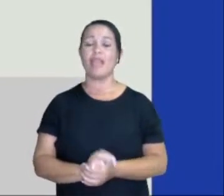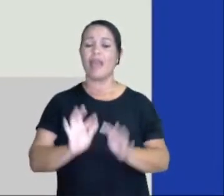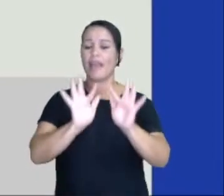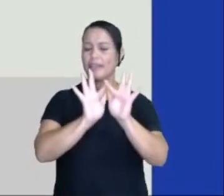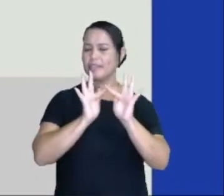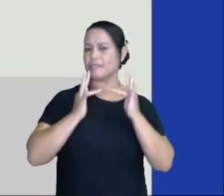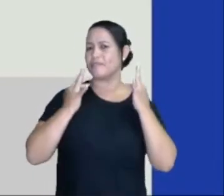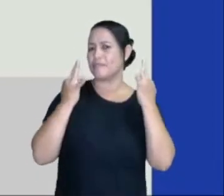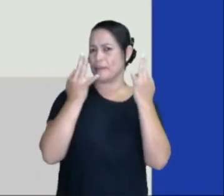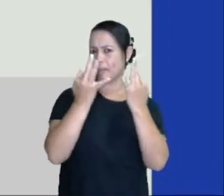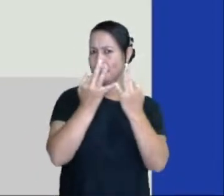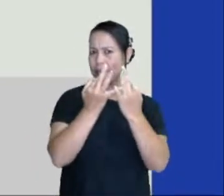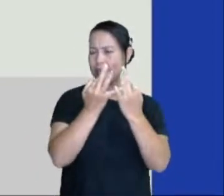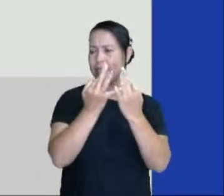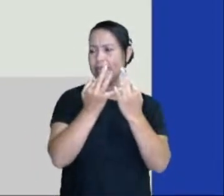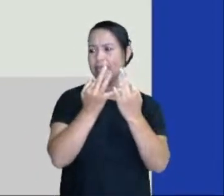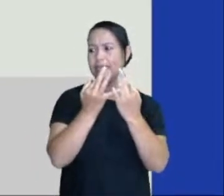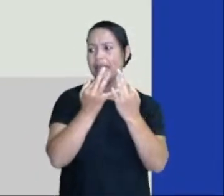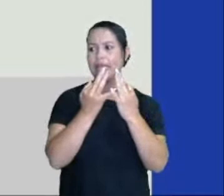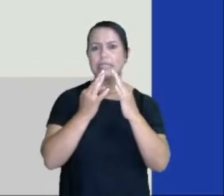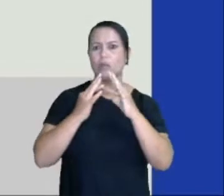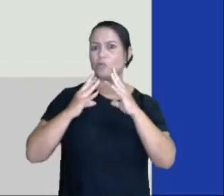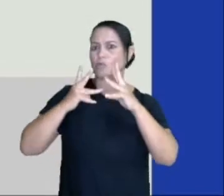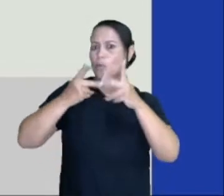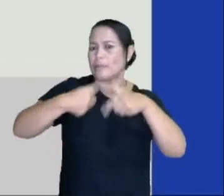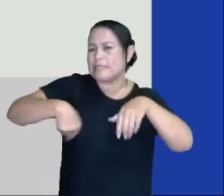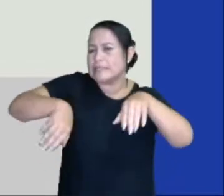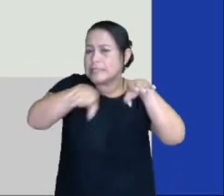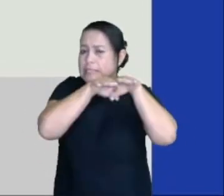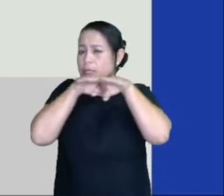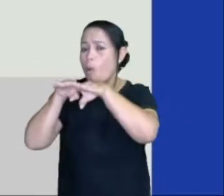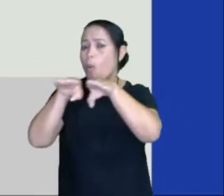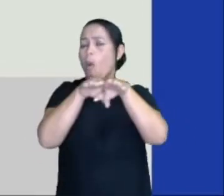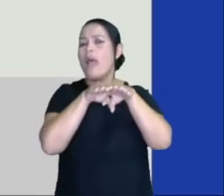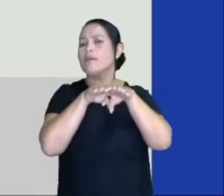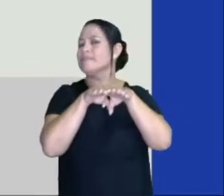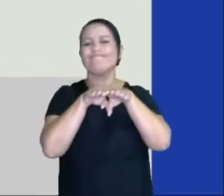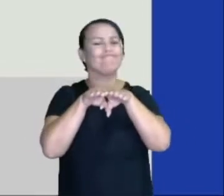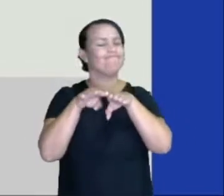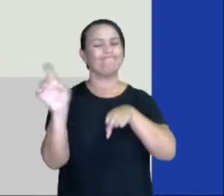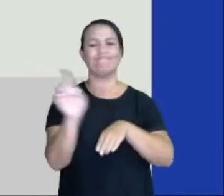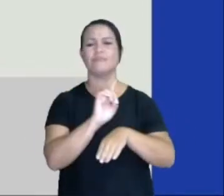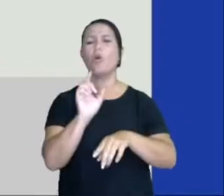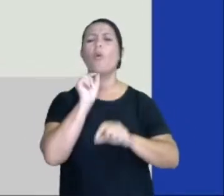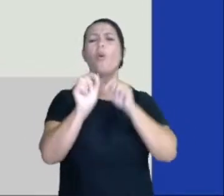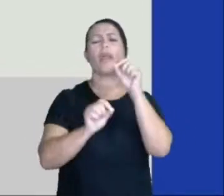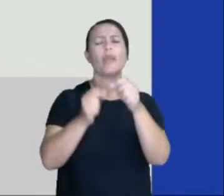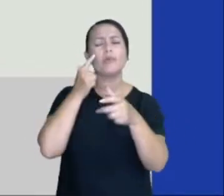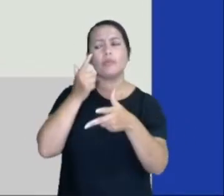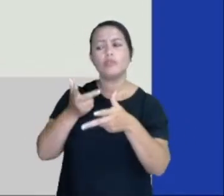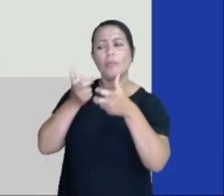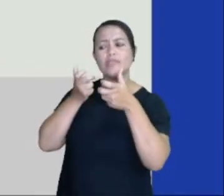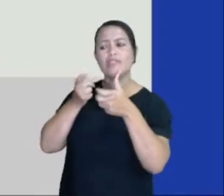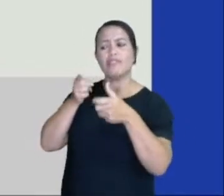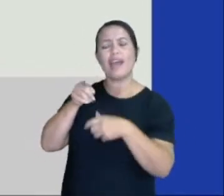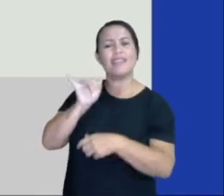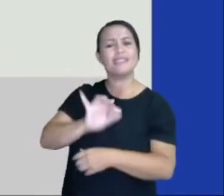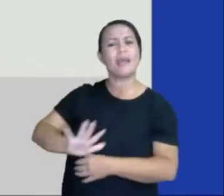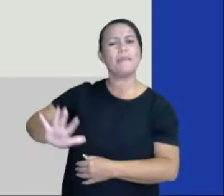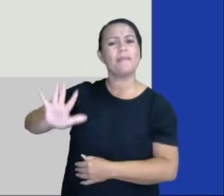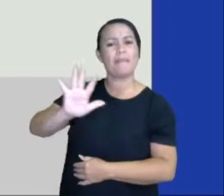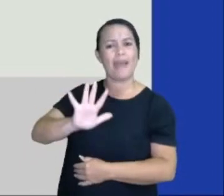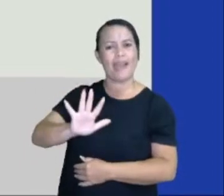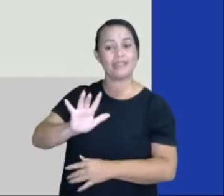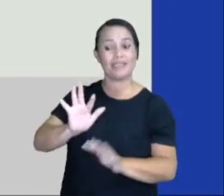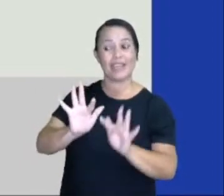As famílias não são todas iguais. O que é que nós podemos observar nessa imagem?